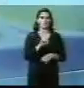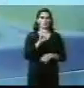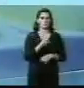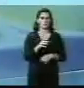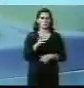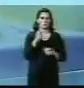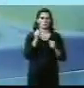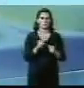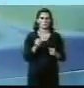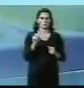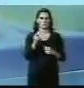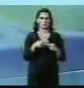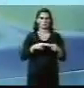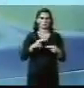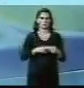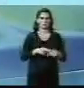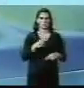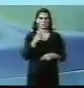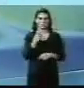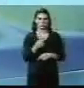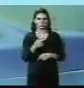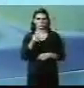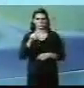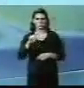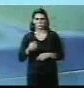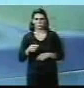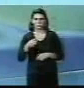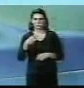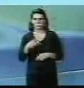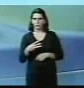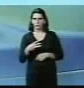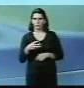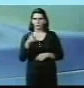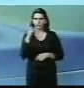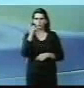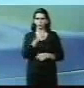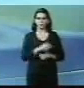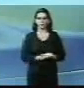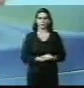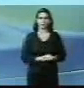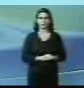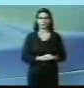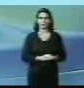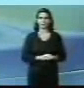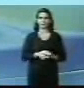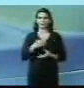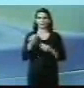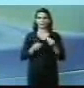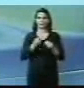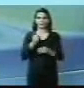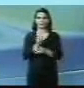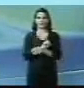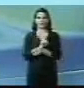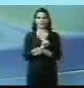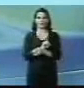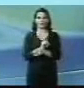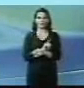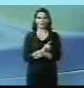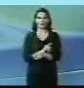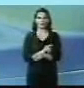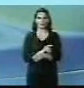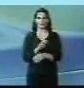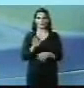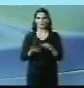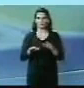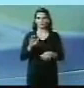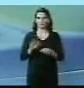capacidade. Agora, com a utilização de um proxy, que permite gerenciar, de certa maneira, permite